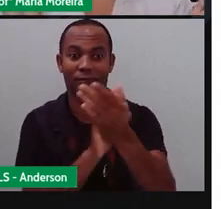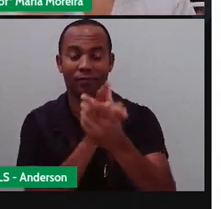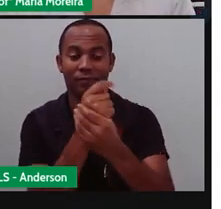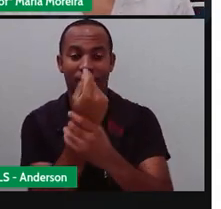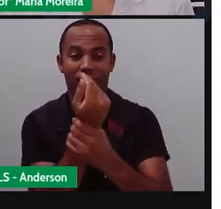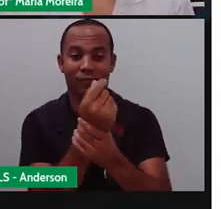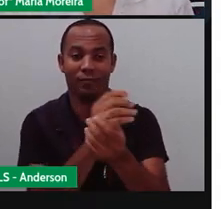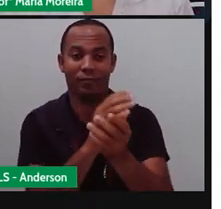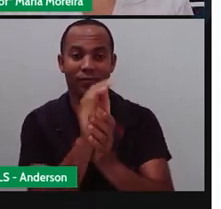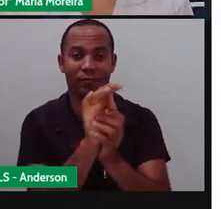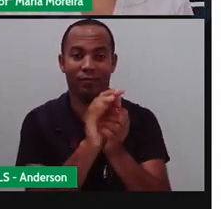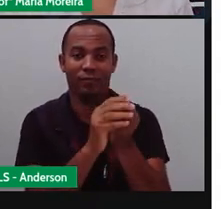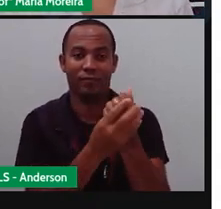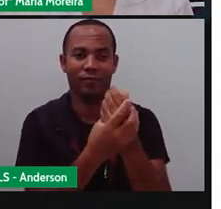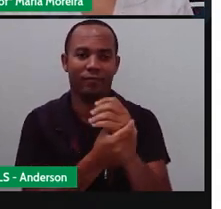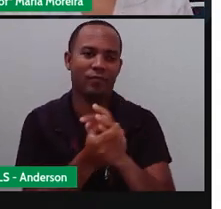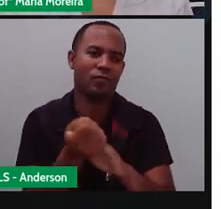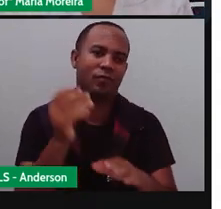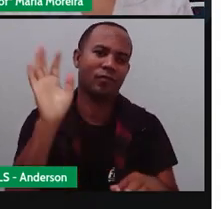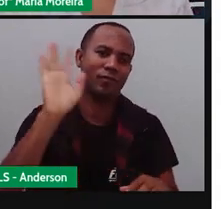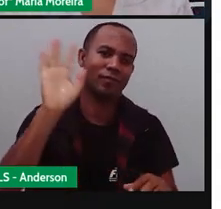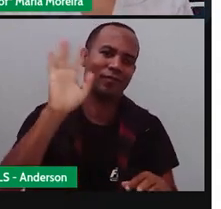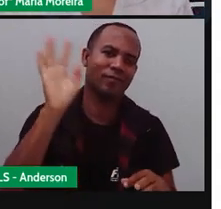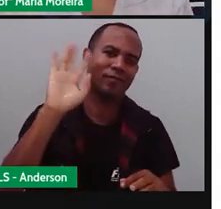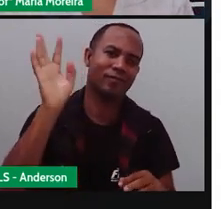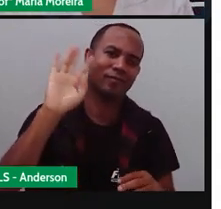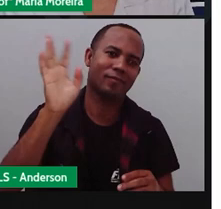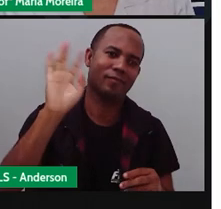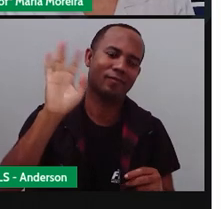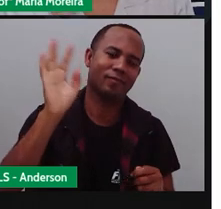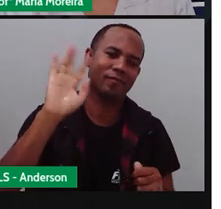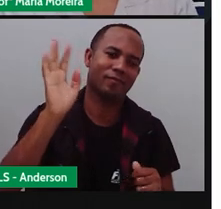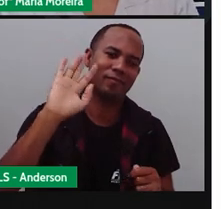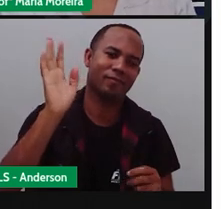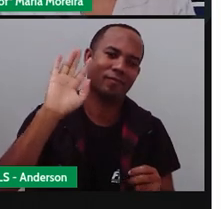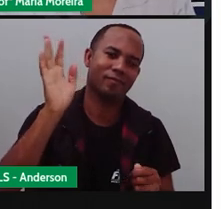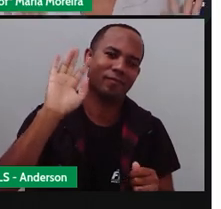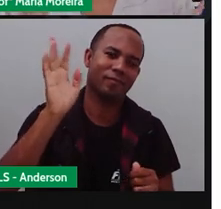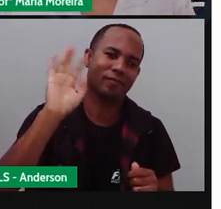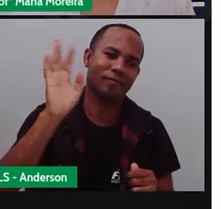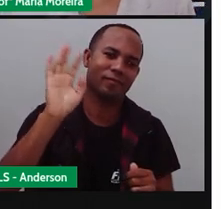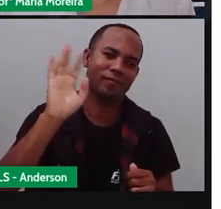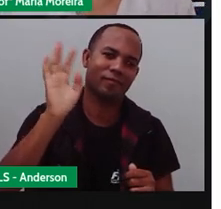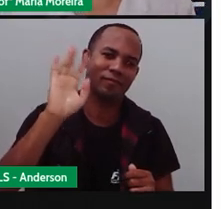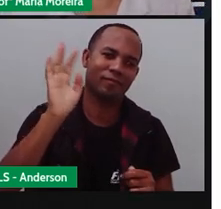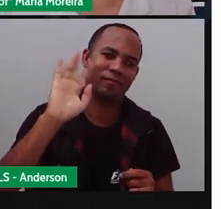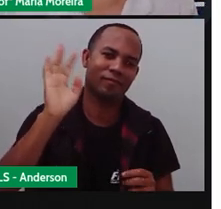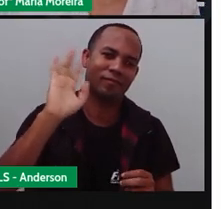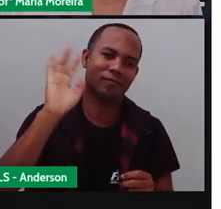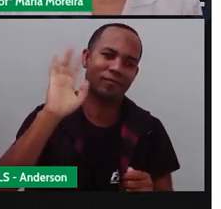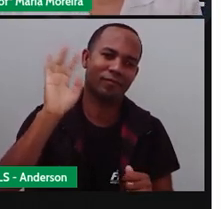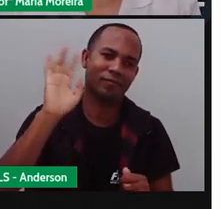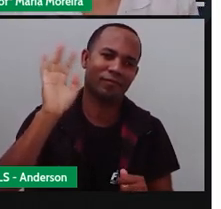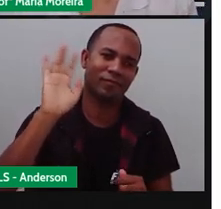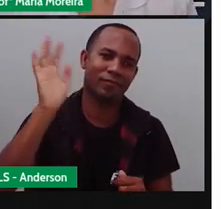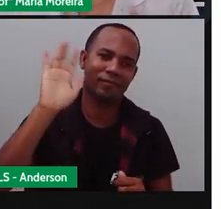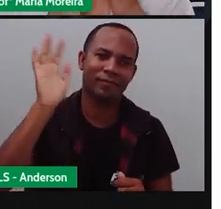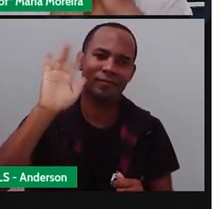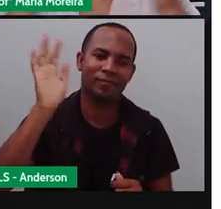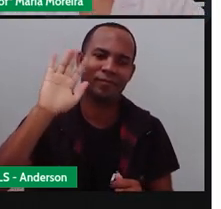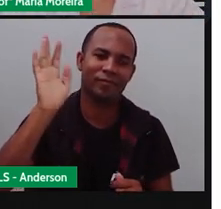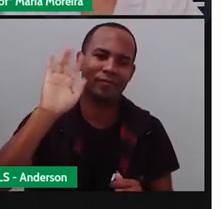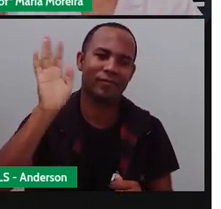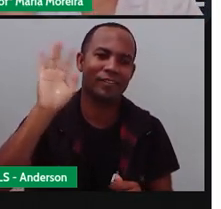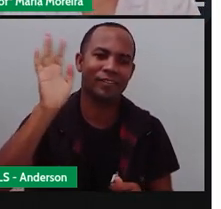dentro da normalidade real das coisas tá não nisso aqui que estão dizendo que é o novo normal porque não é não só a gente